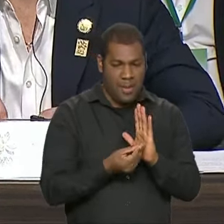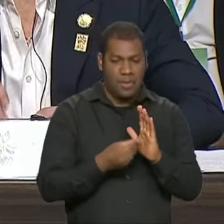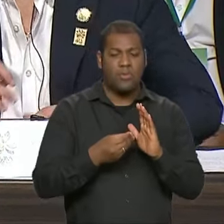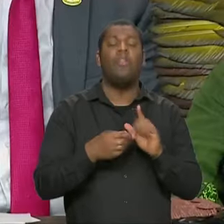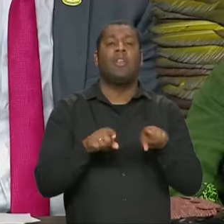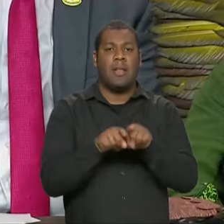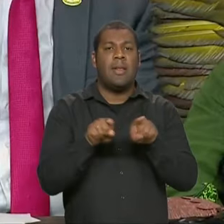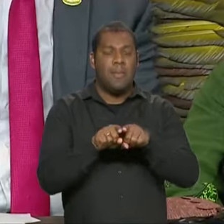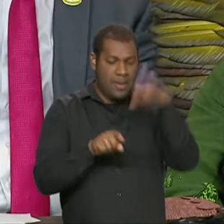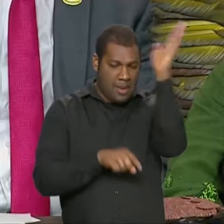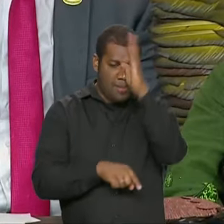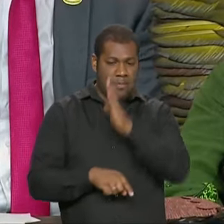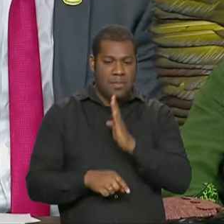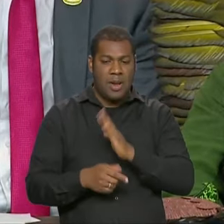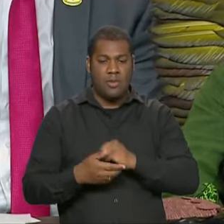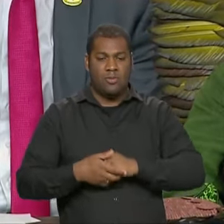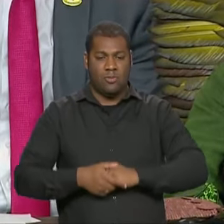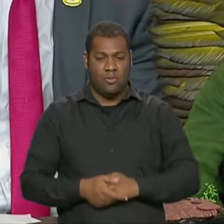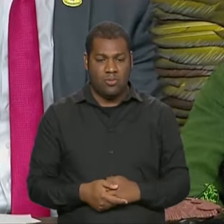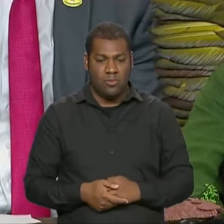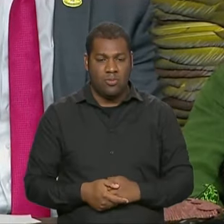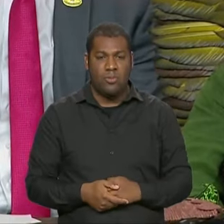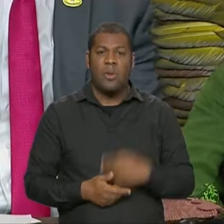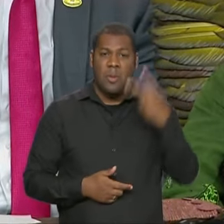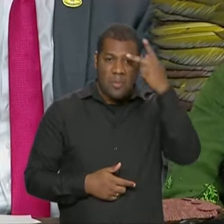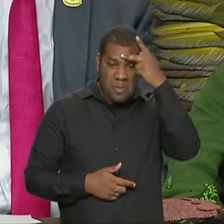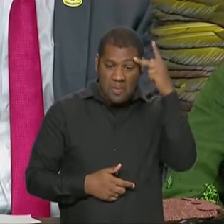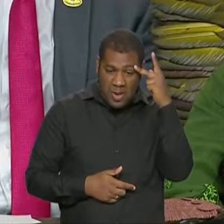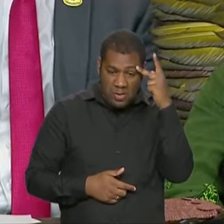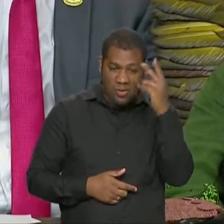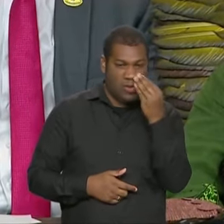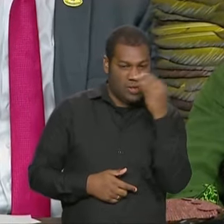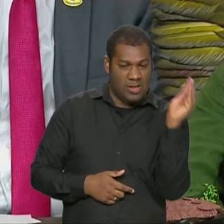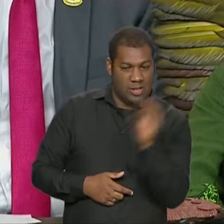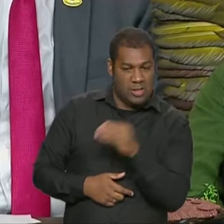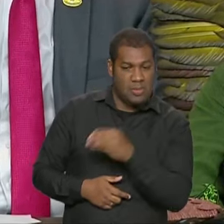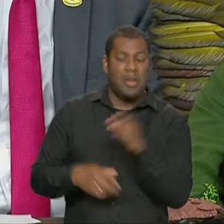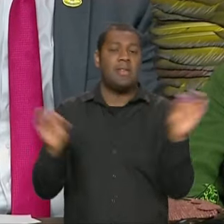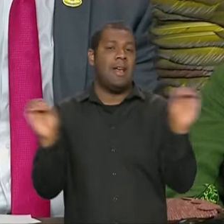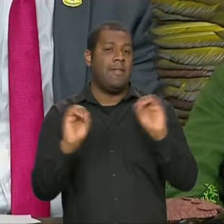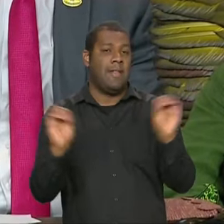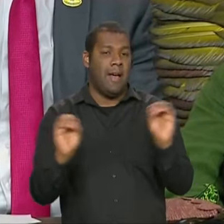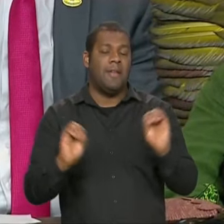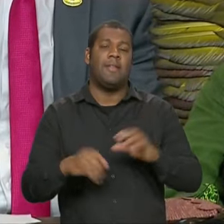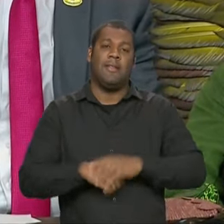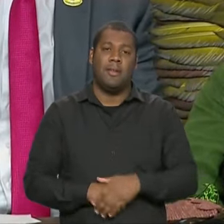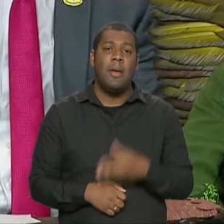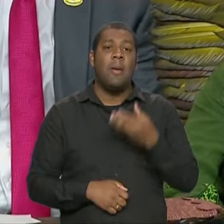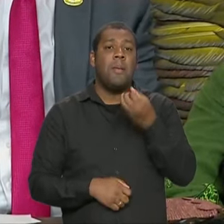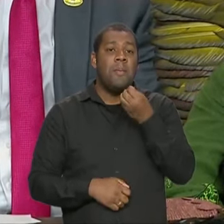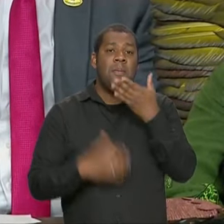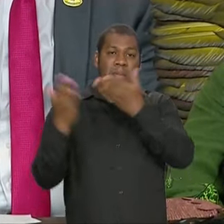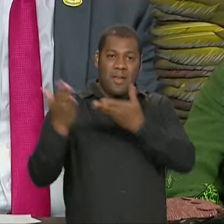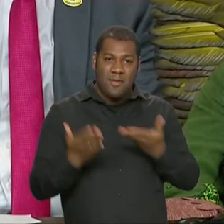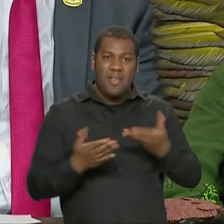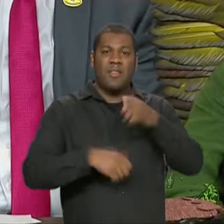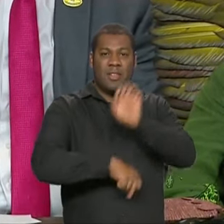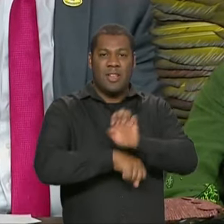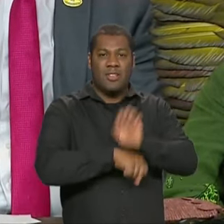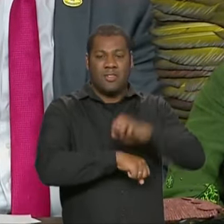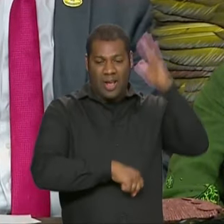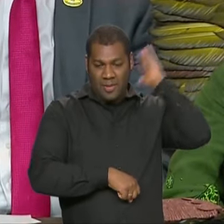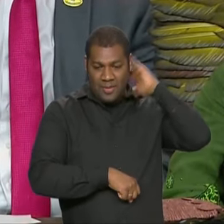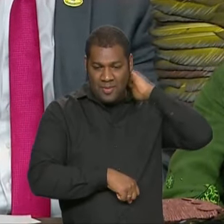no Brasil, onde ninguém seja deixado para trás. Sejam todos muito bem-vindos ao Pará, sejam